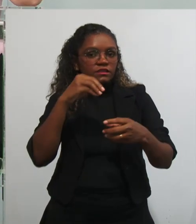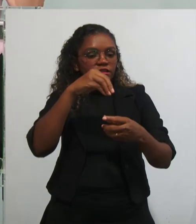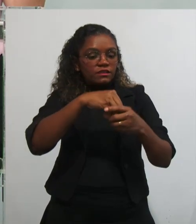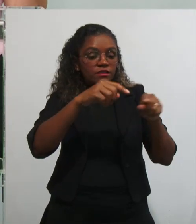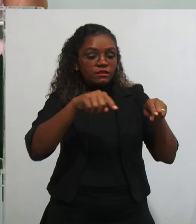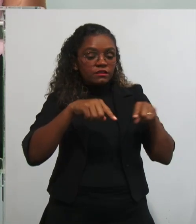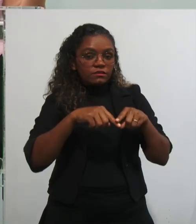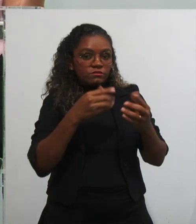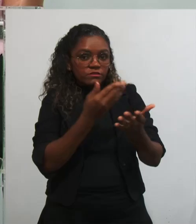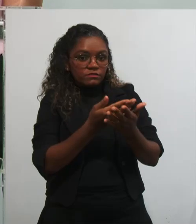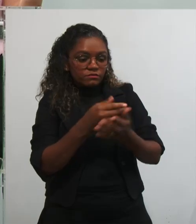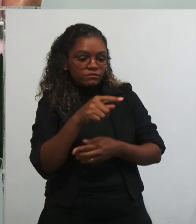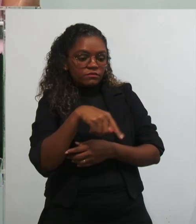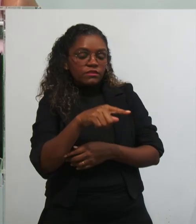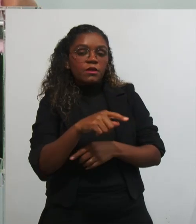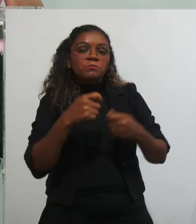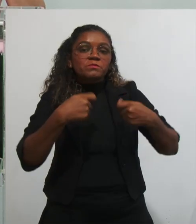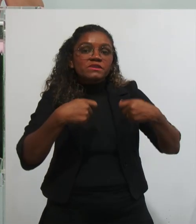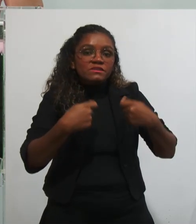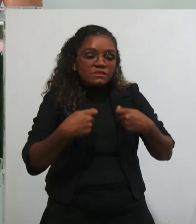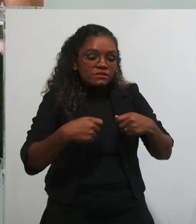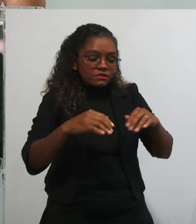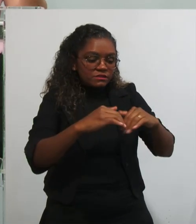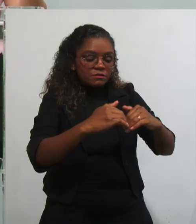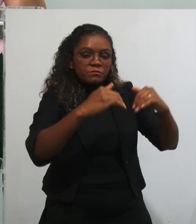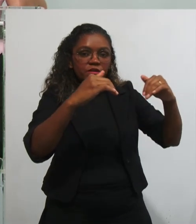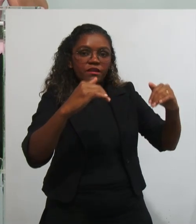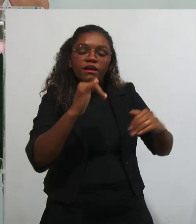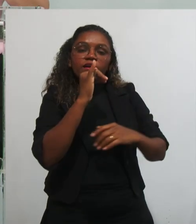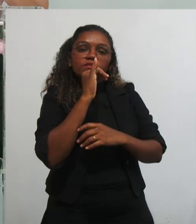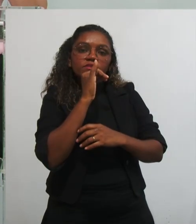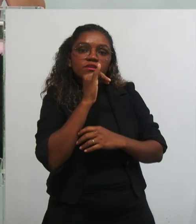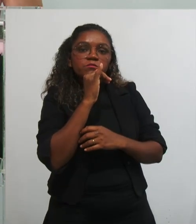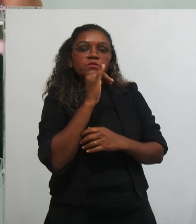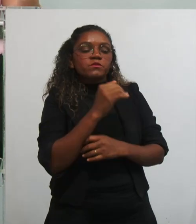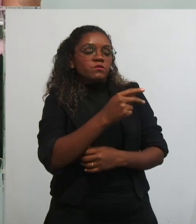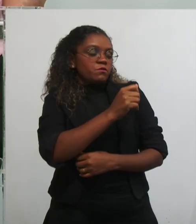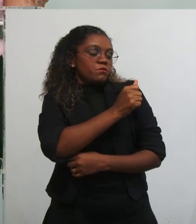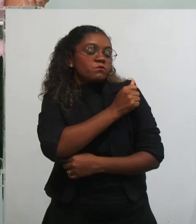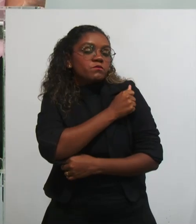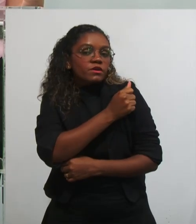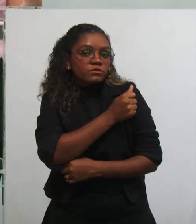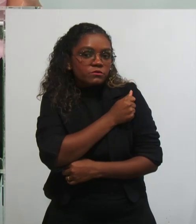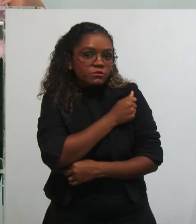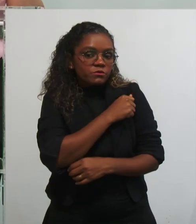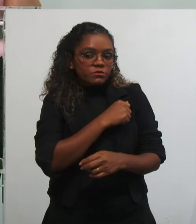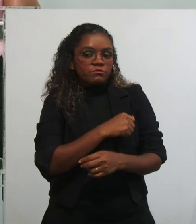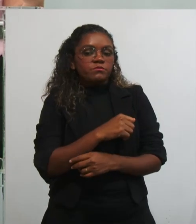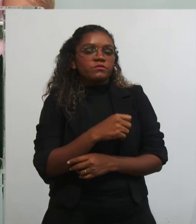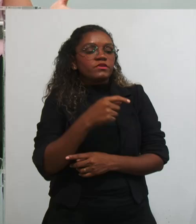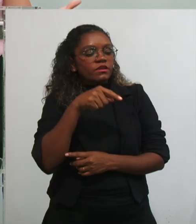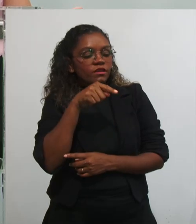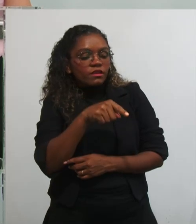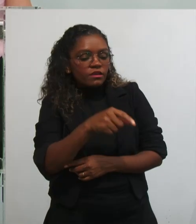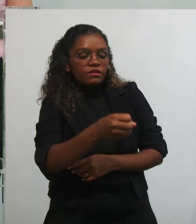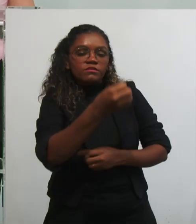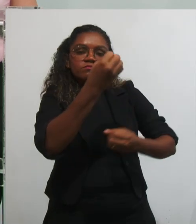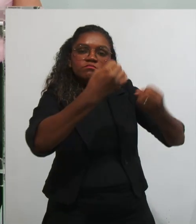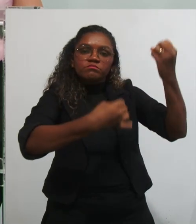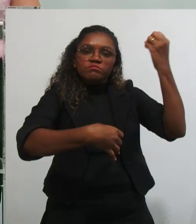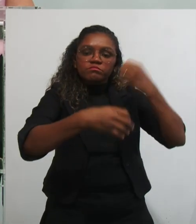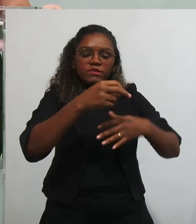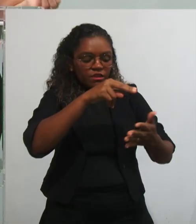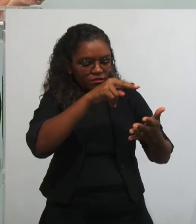um espaço, né, para os alunos verbalizarem, para eles expressarem o seu entendimento sobre o